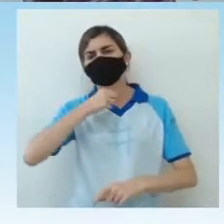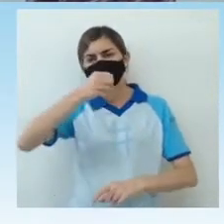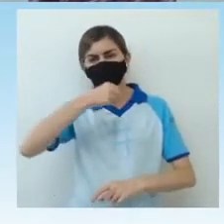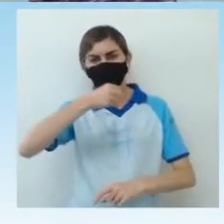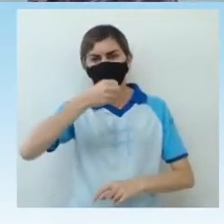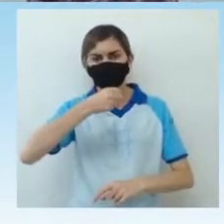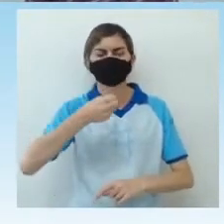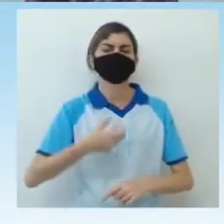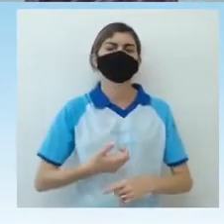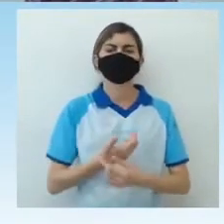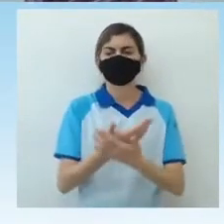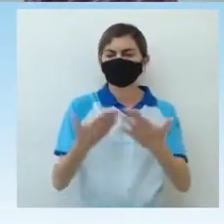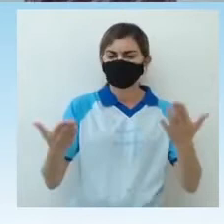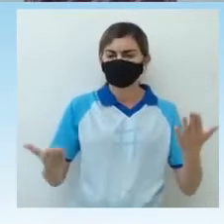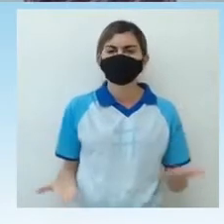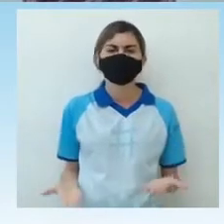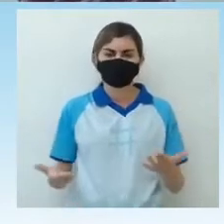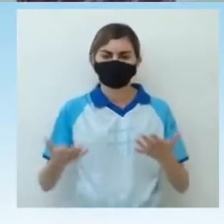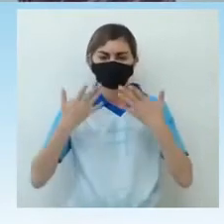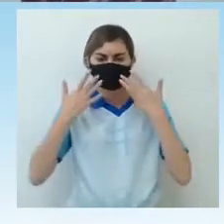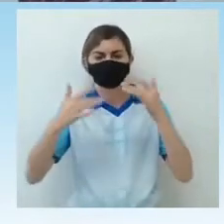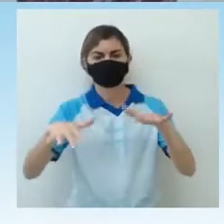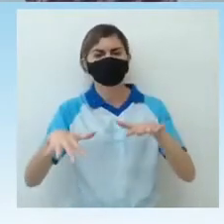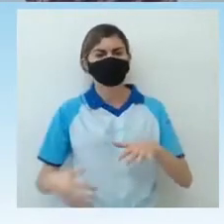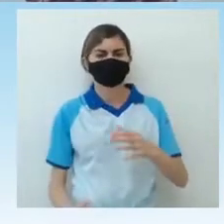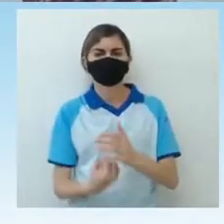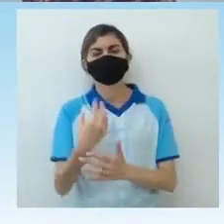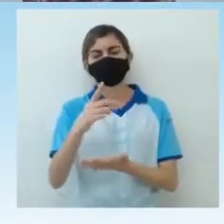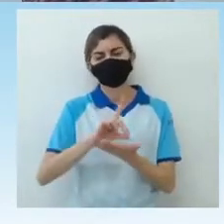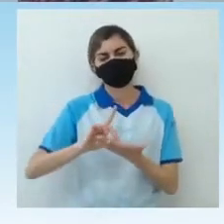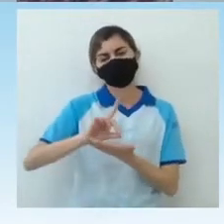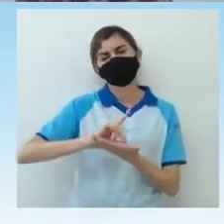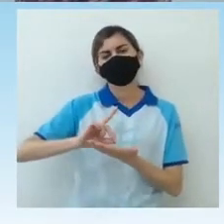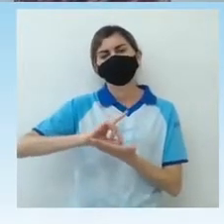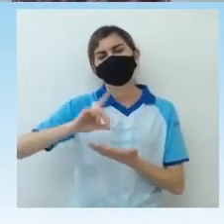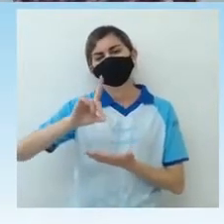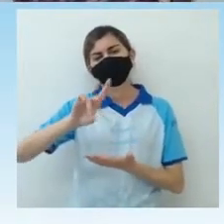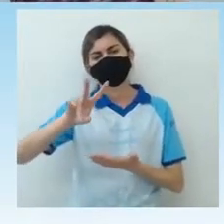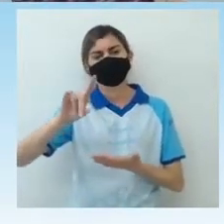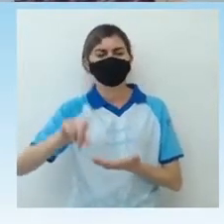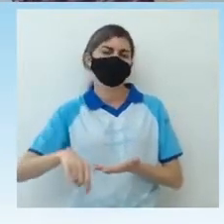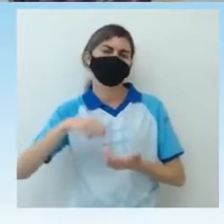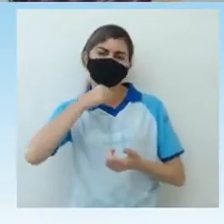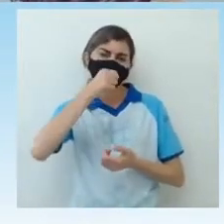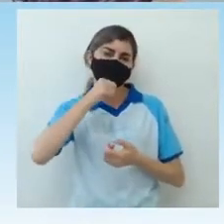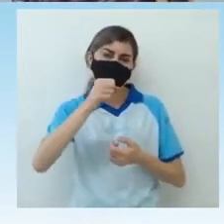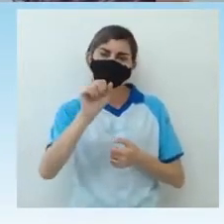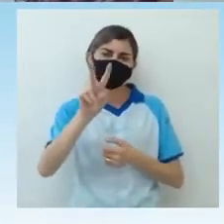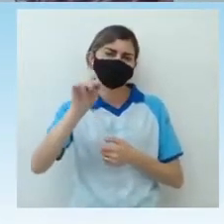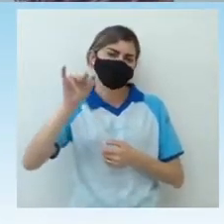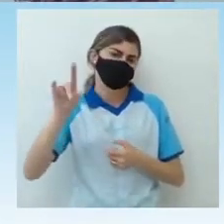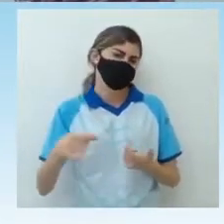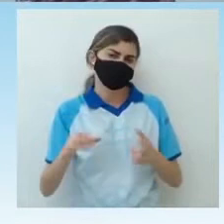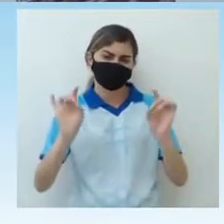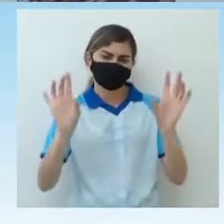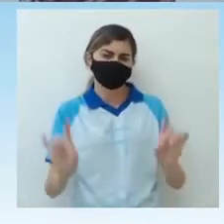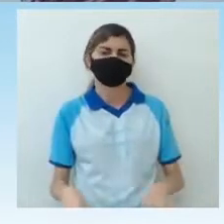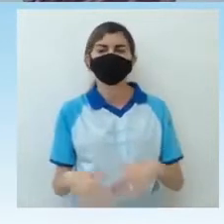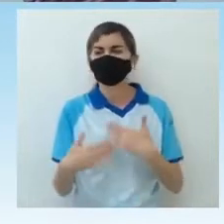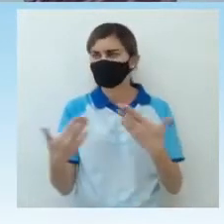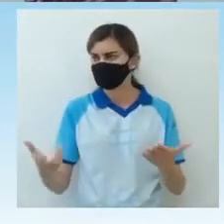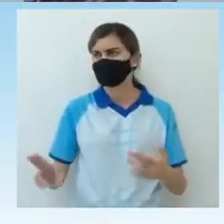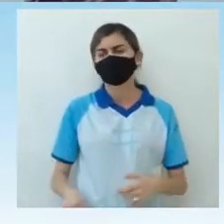e daquele show, daquele espetáculo, surge um DVD. Surge um show ao vivo, um especial. Então, a